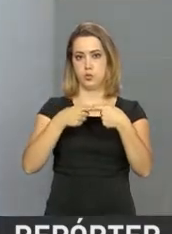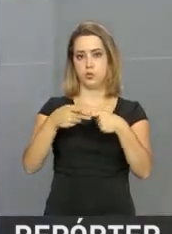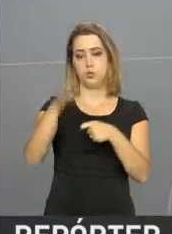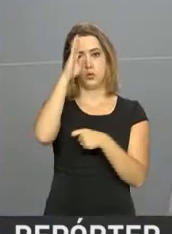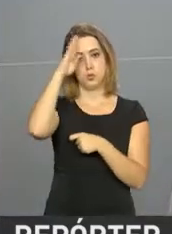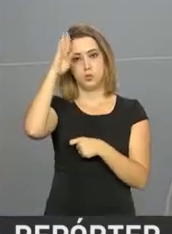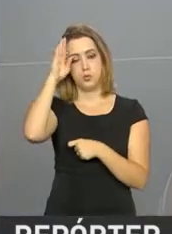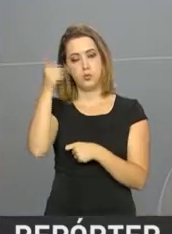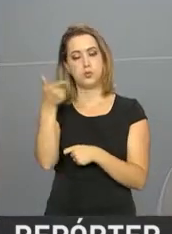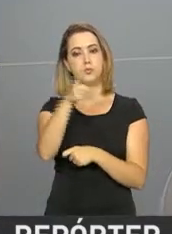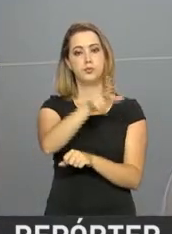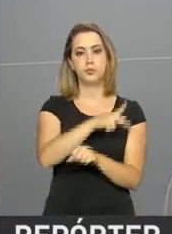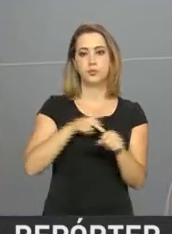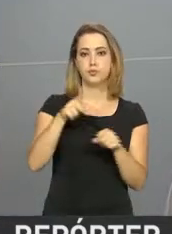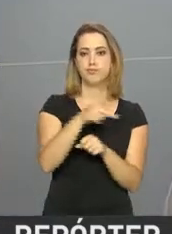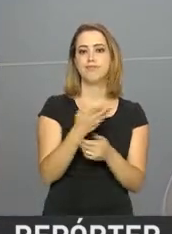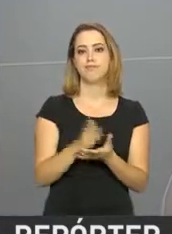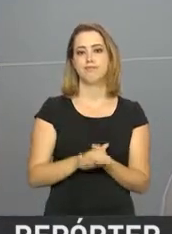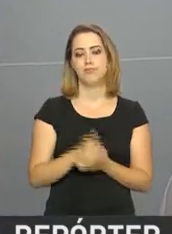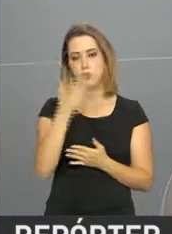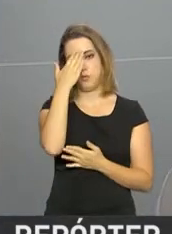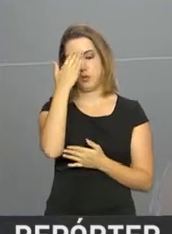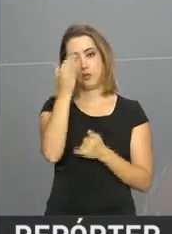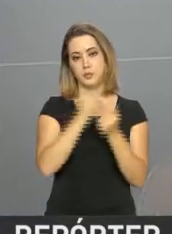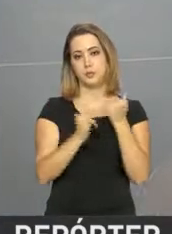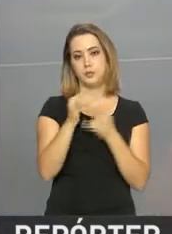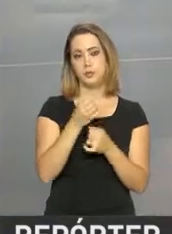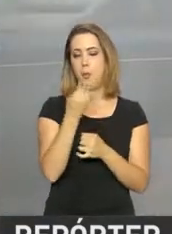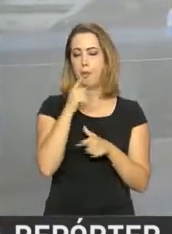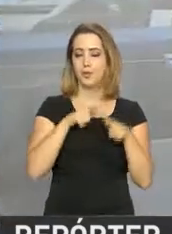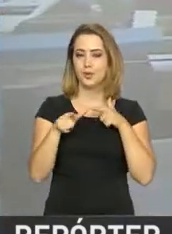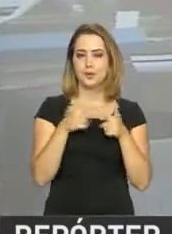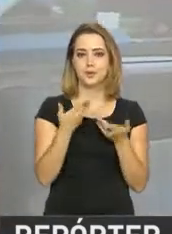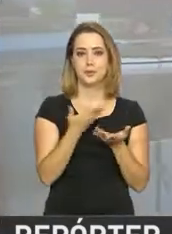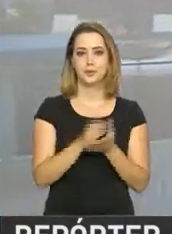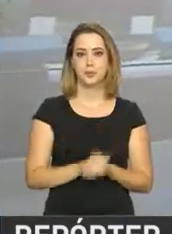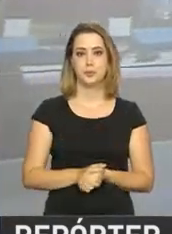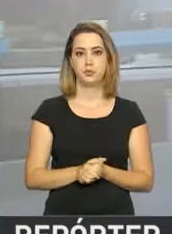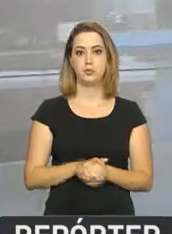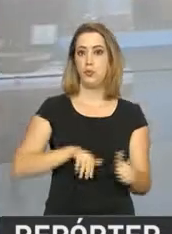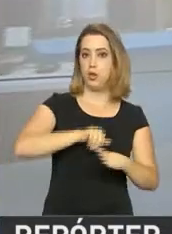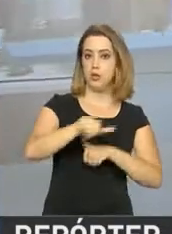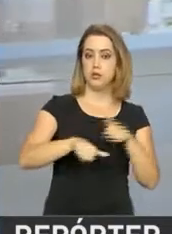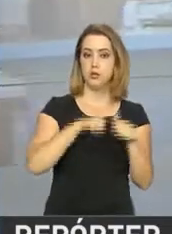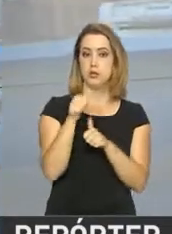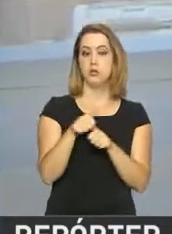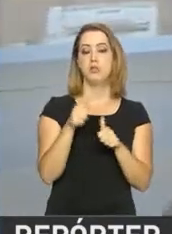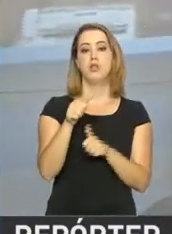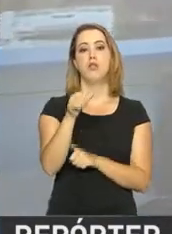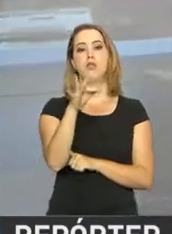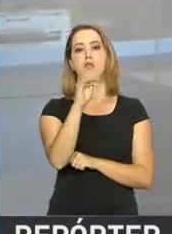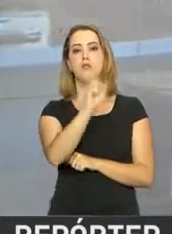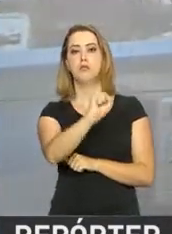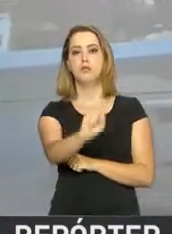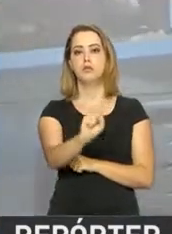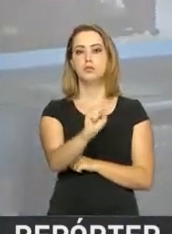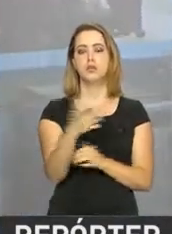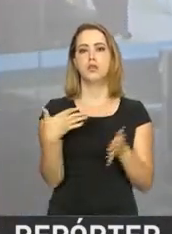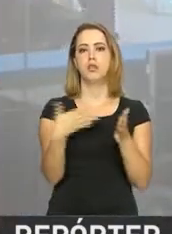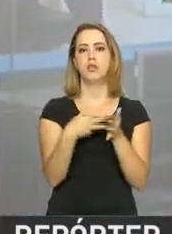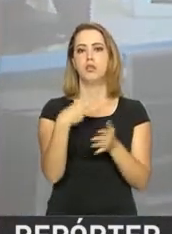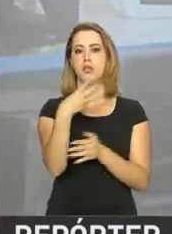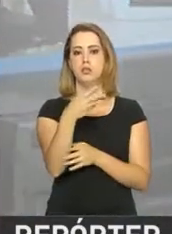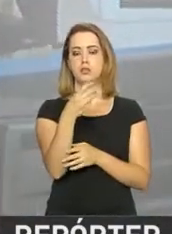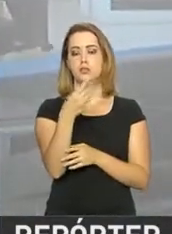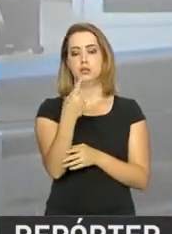luís obrigado pelas informações nem pereira bom trabalho pra você e as renovações do fundo de financiamento estudantil fies vão até o